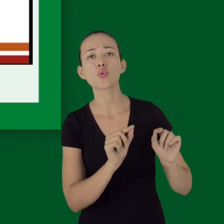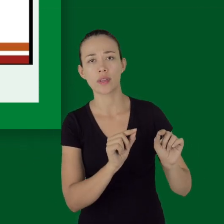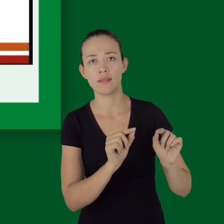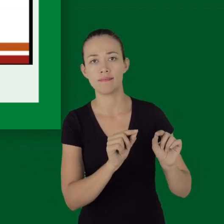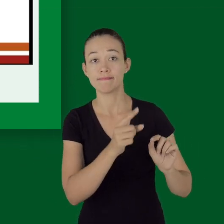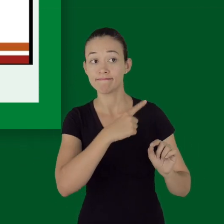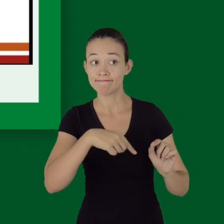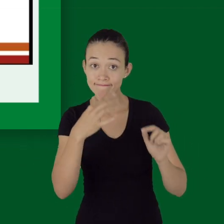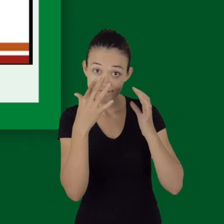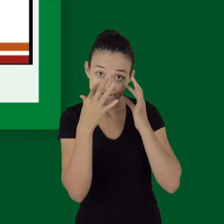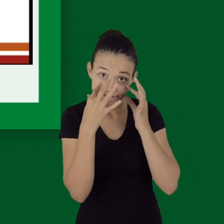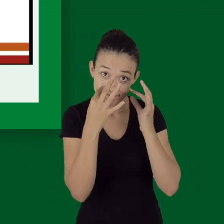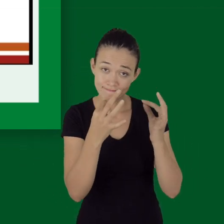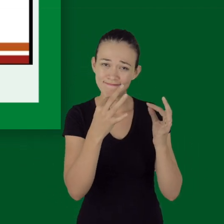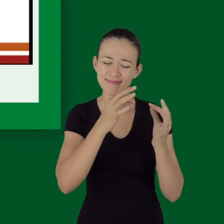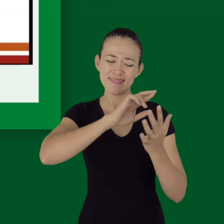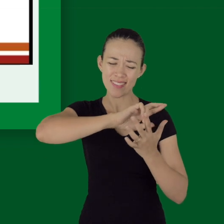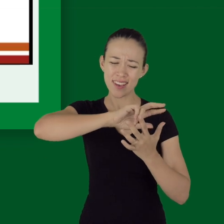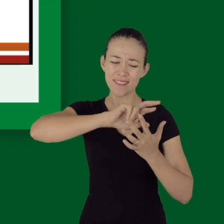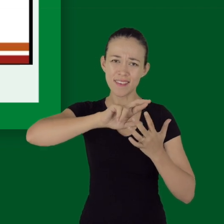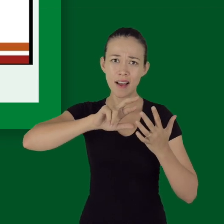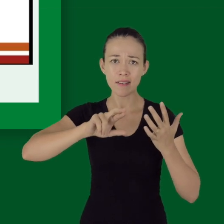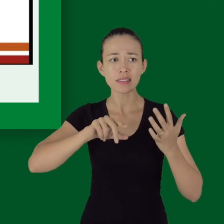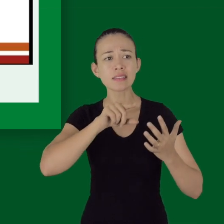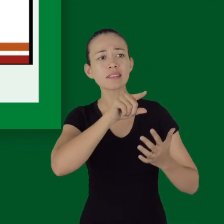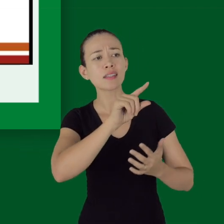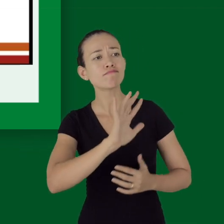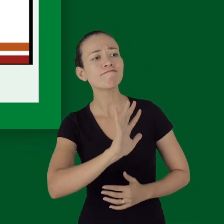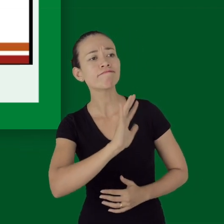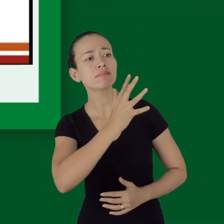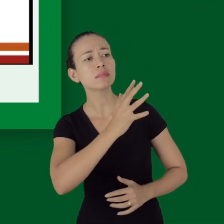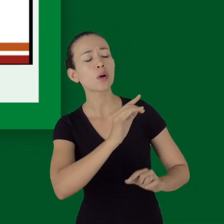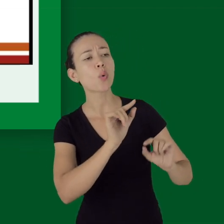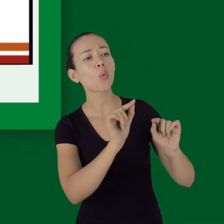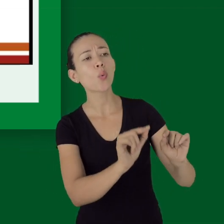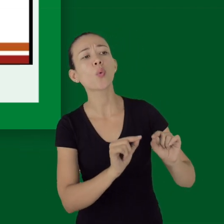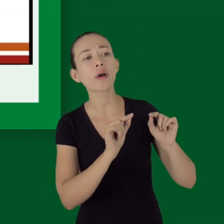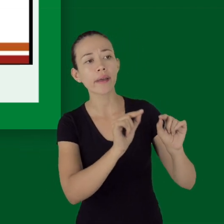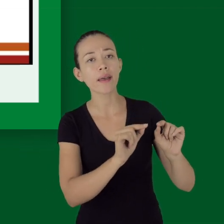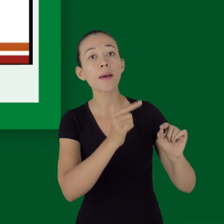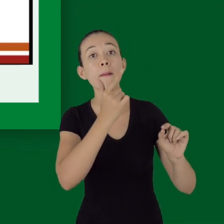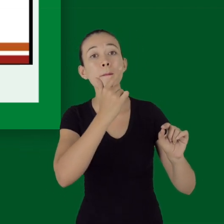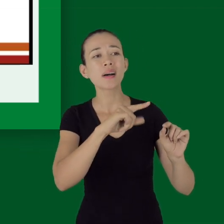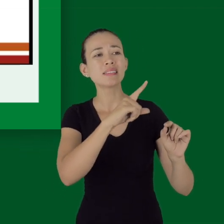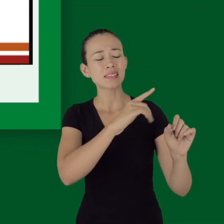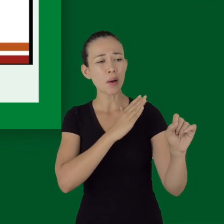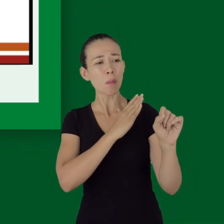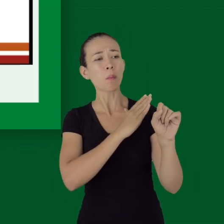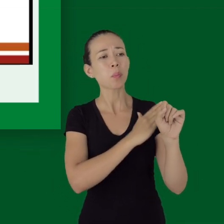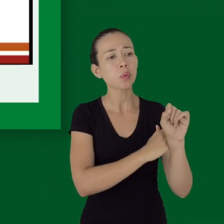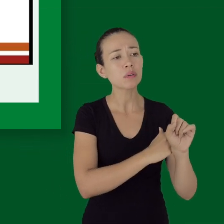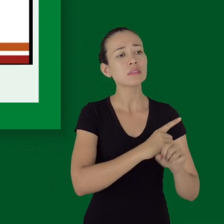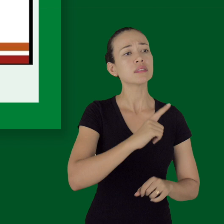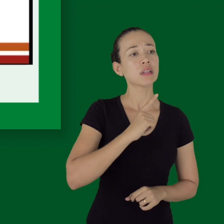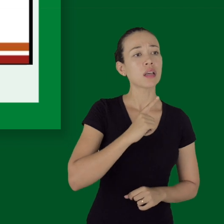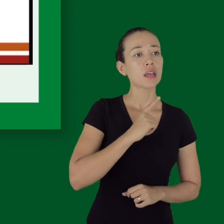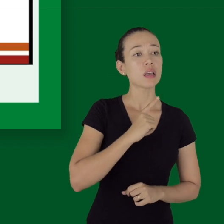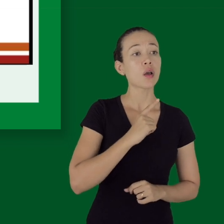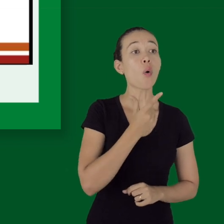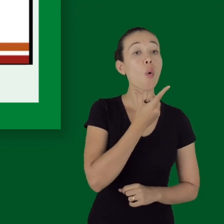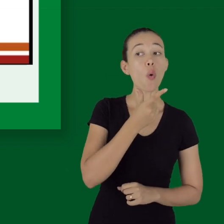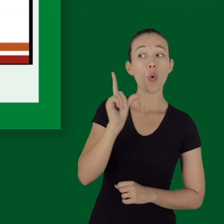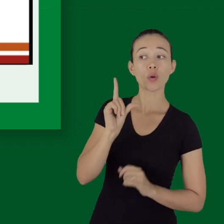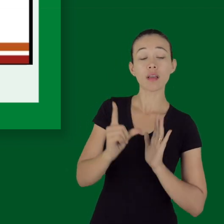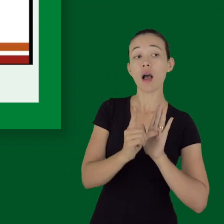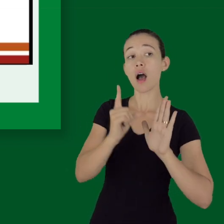processo, o mecanismo do tal, as lesões associadas, lembrando que esse TRN, dificilmente um TRN isolado, esse paciente que tem outras lesões que